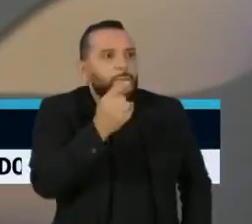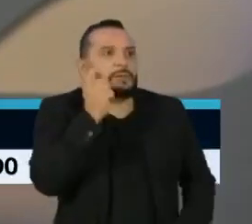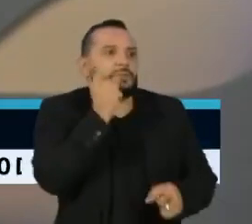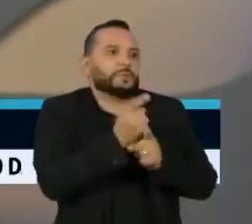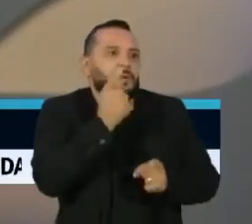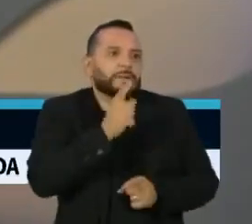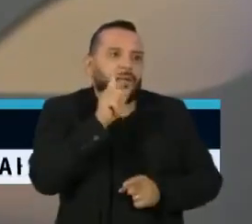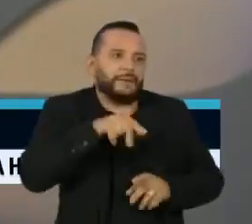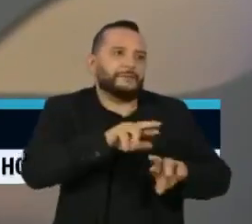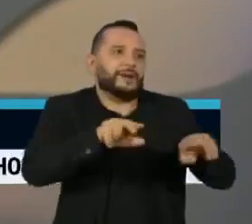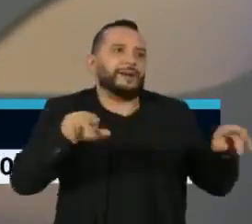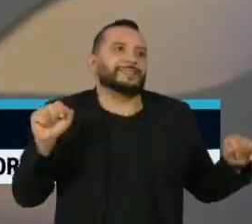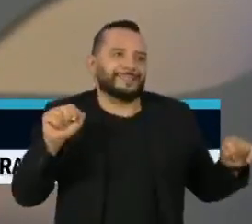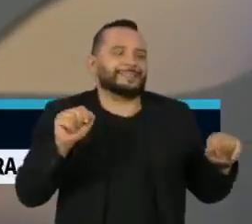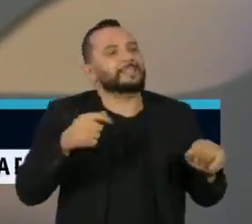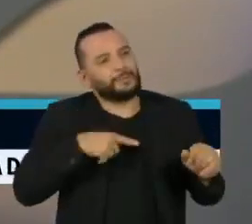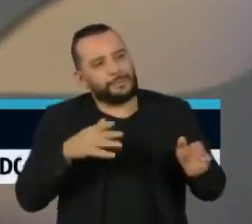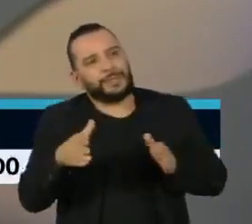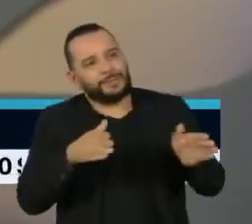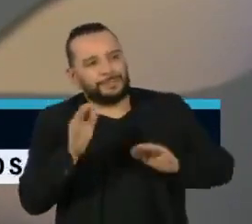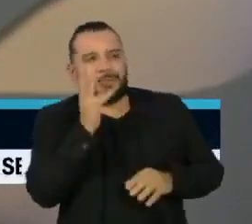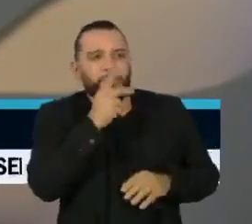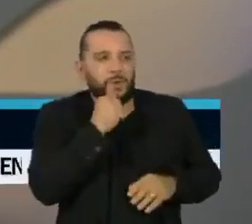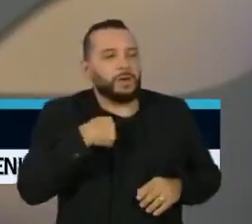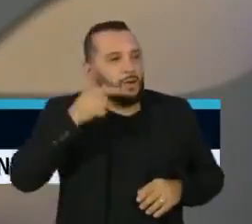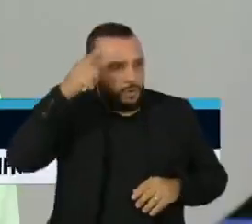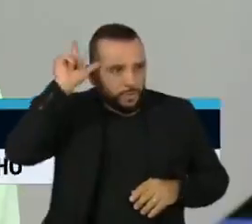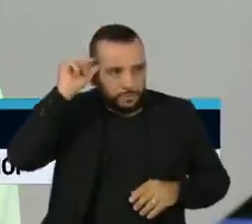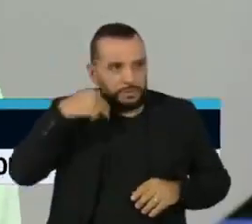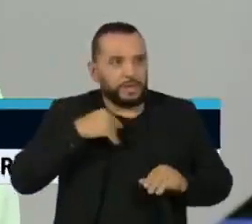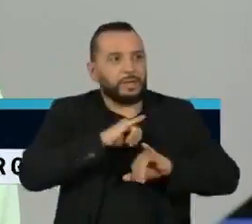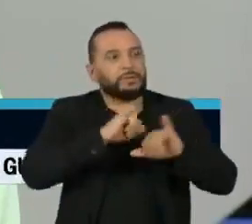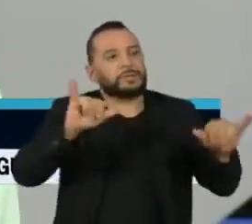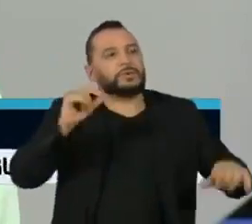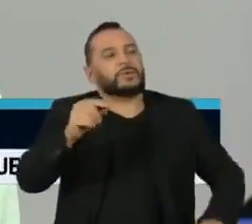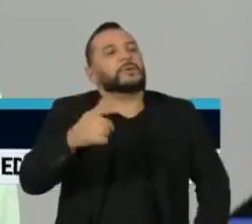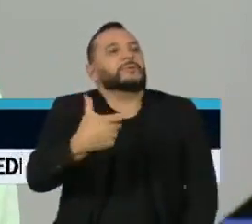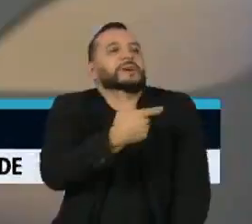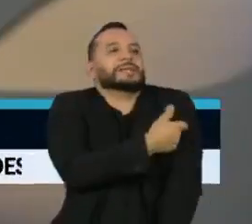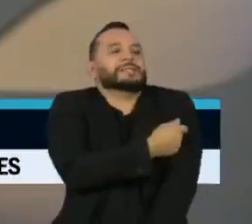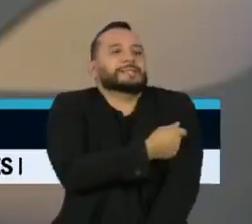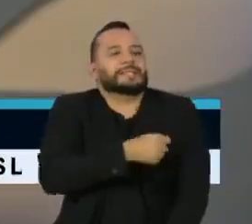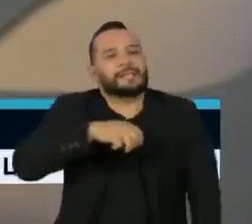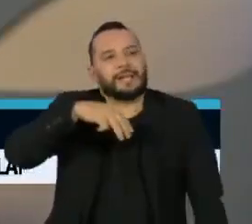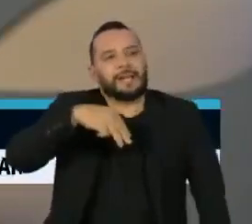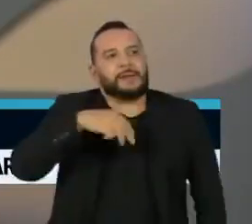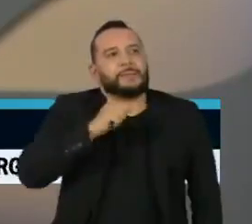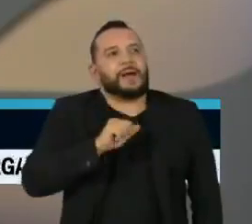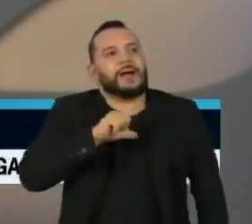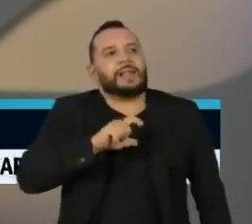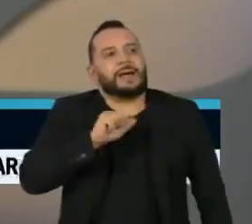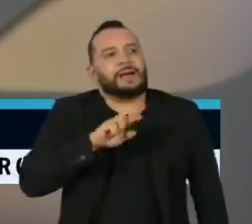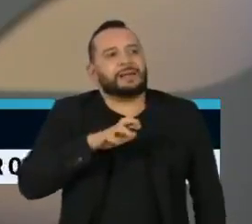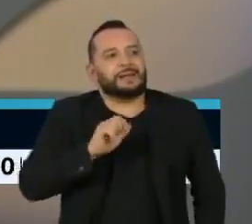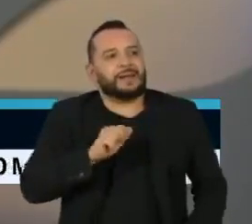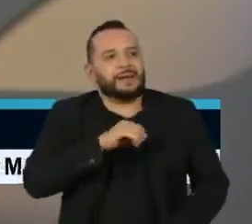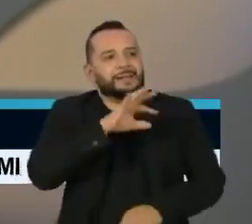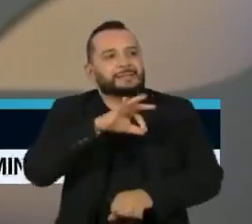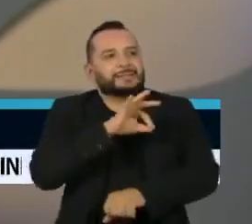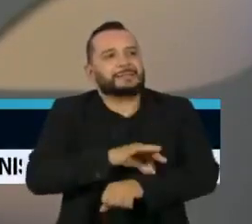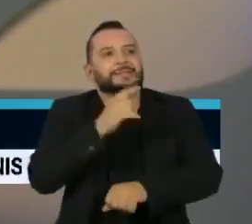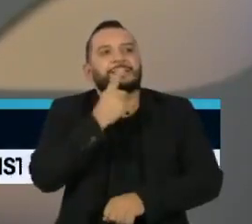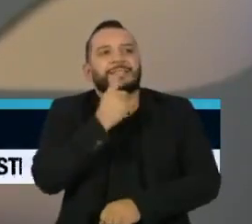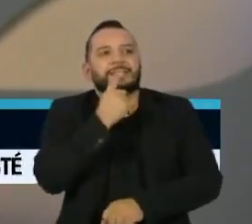se anunciou a vacina da malária. Isso daqui pouca gente fala, mas foi obra de